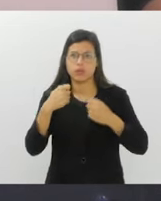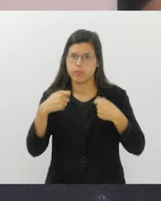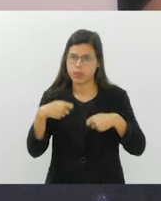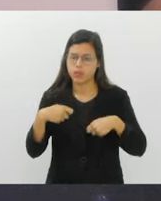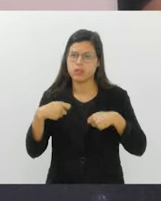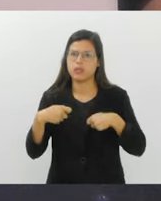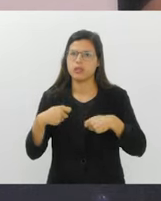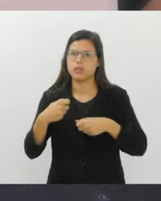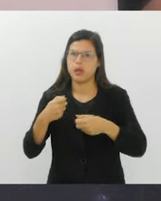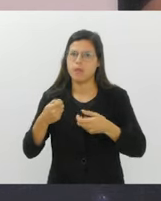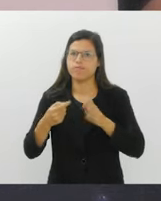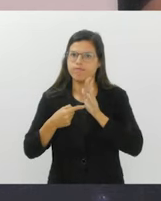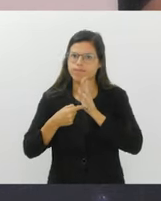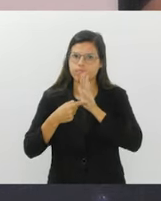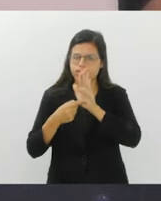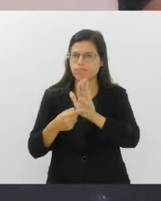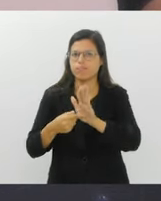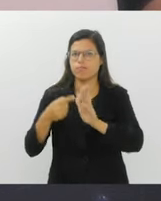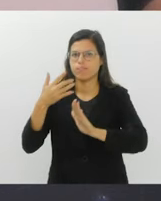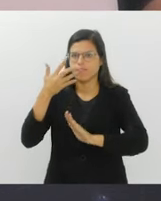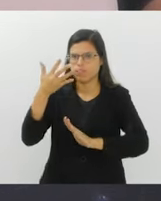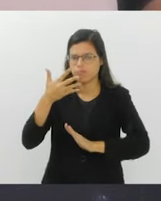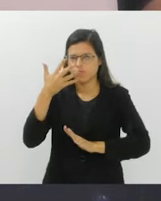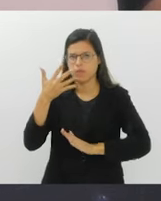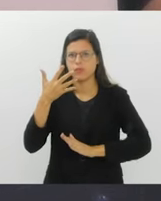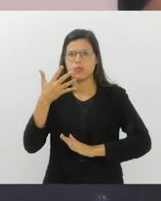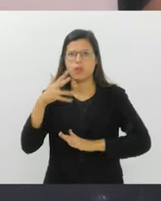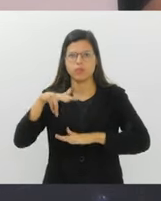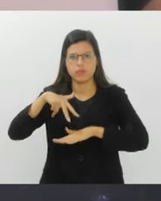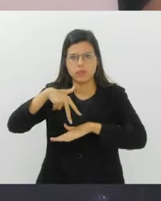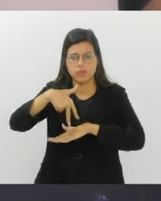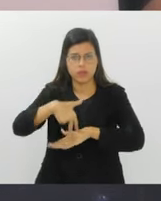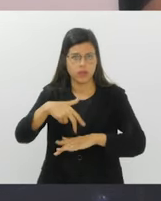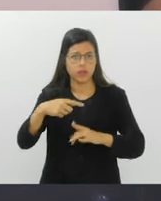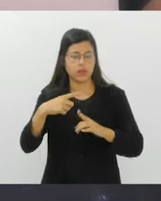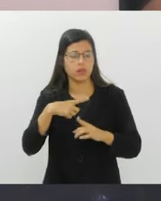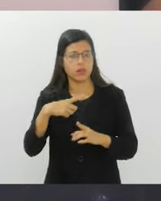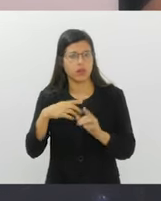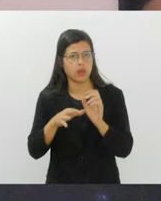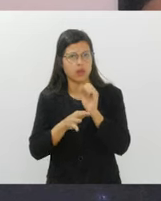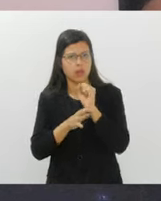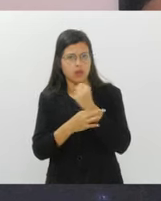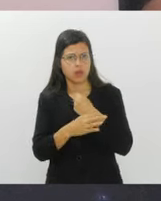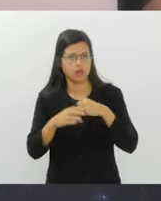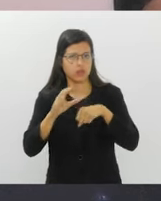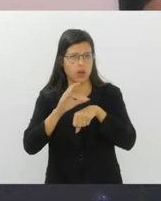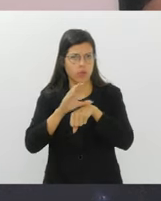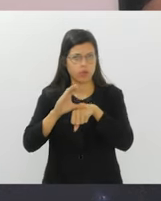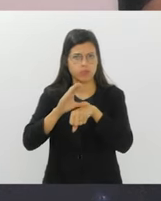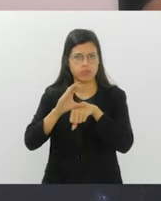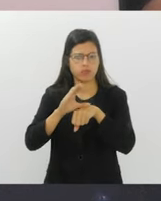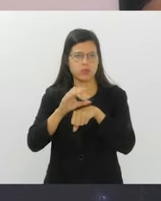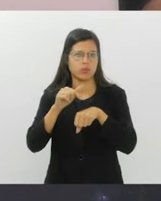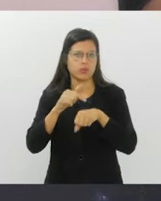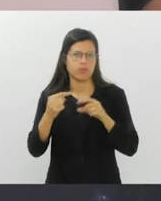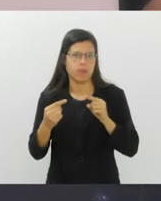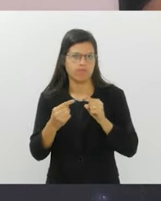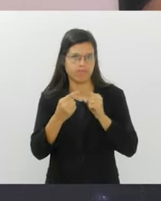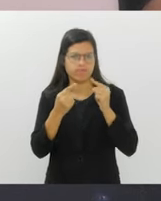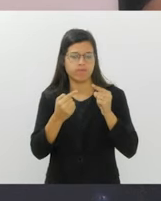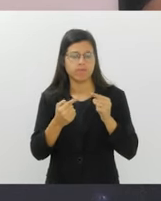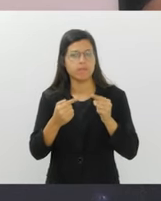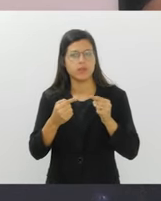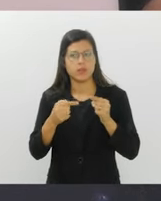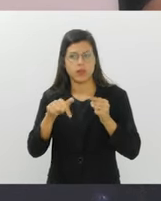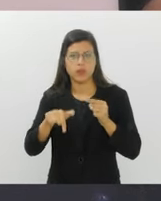voz, até porque ela tem garantia constitucional para isso. Porque o serviço